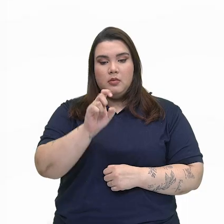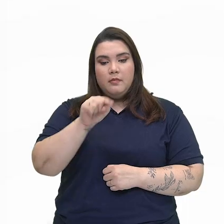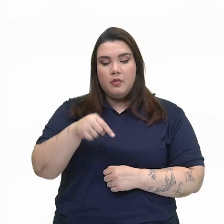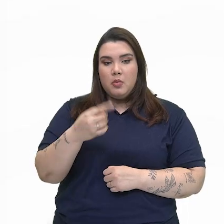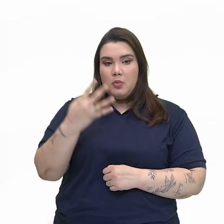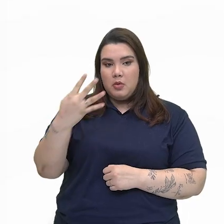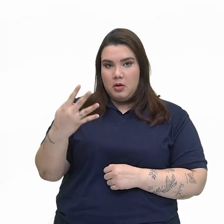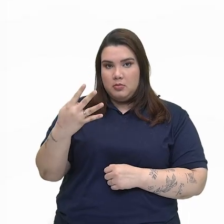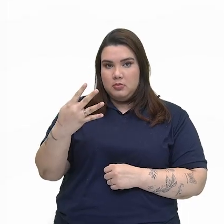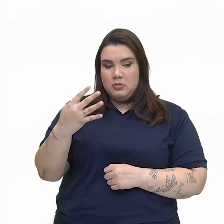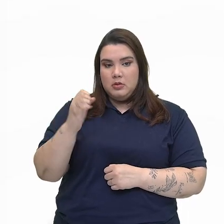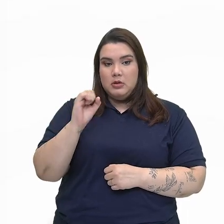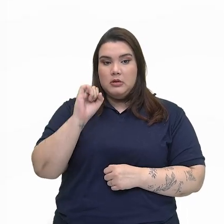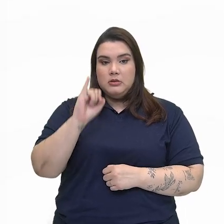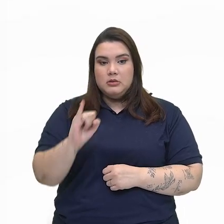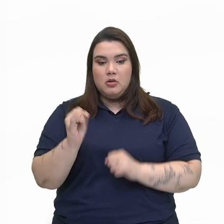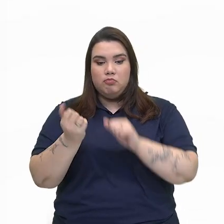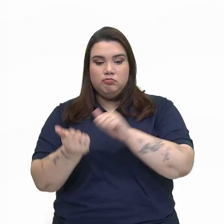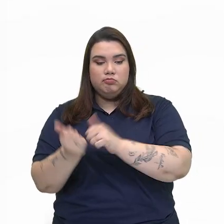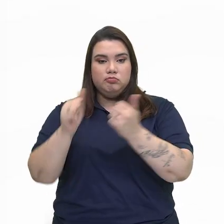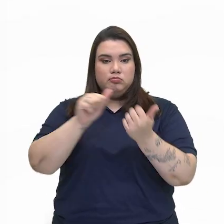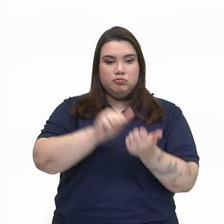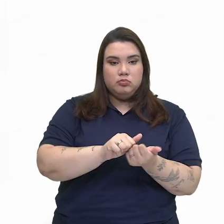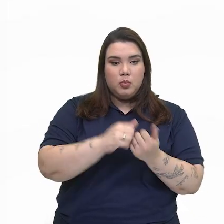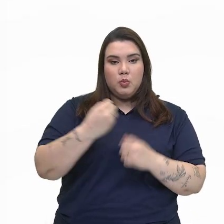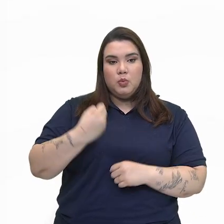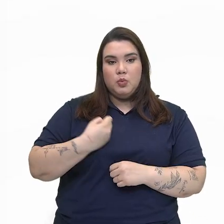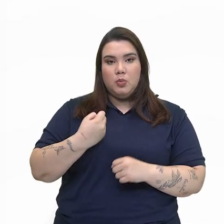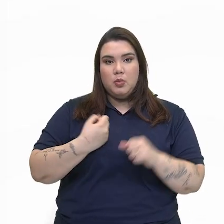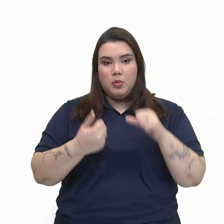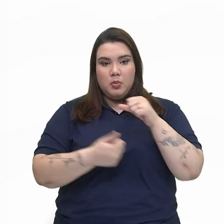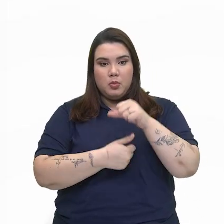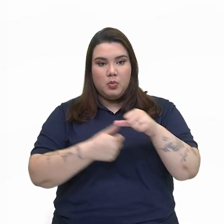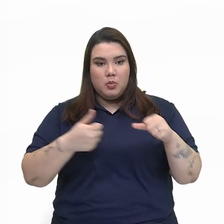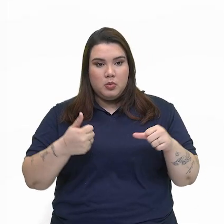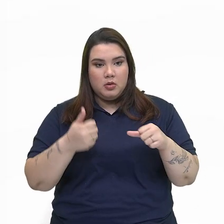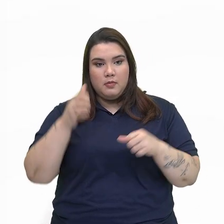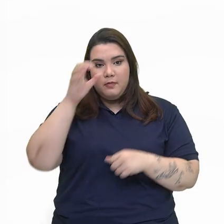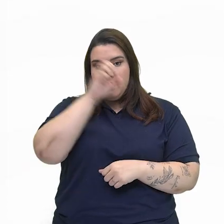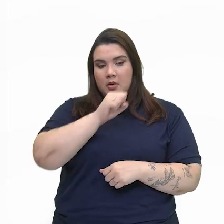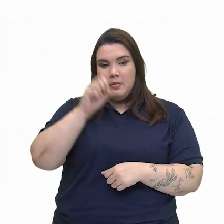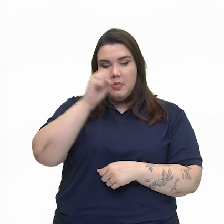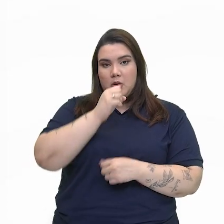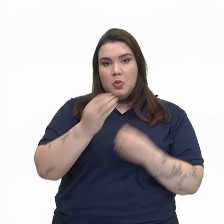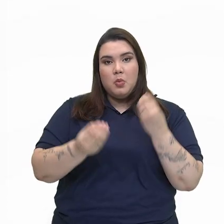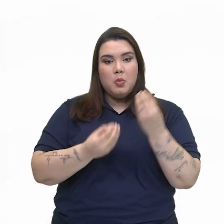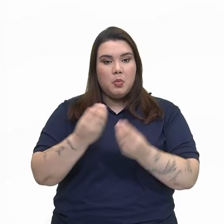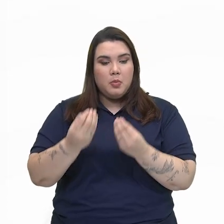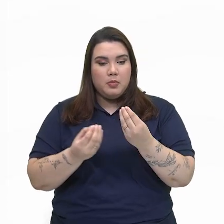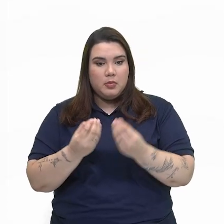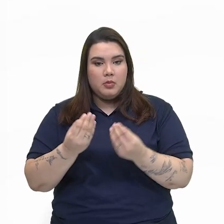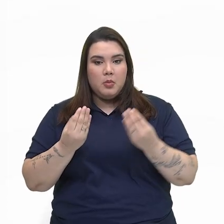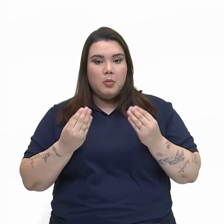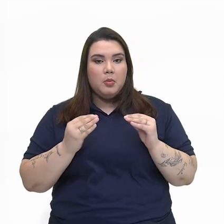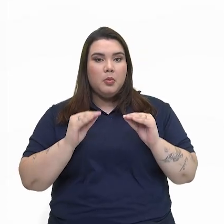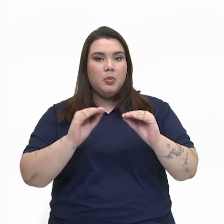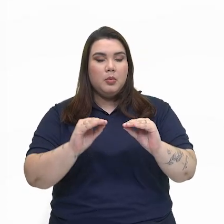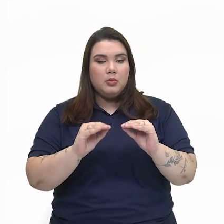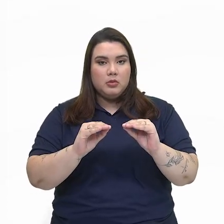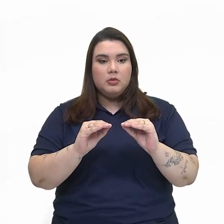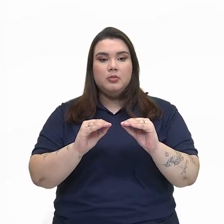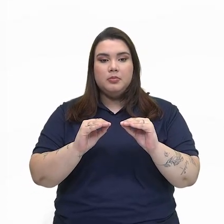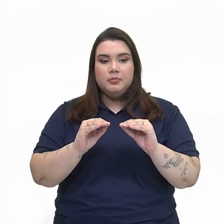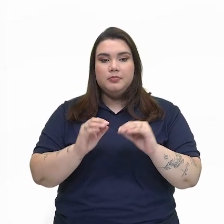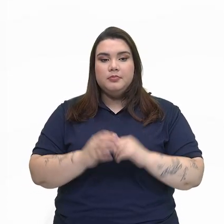785,4. Se eu colocar esse número em notação científica, e a gente vai já aprender como faz isso, tá, pessoal? Mas aqui ele já está em